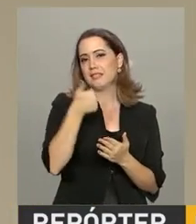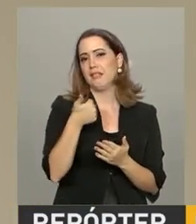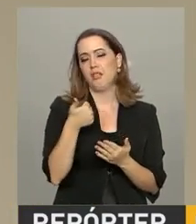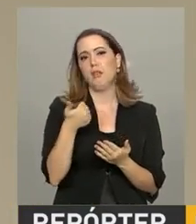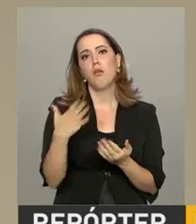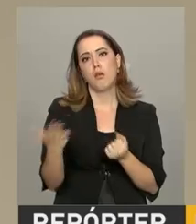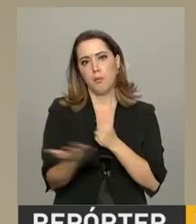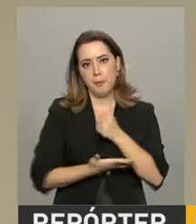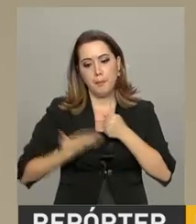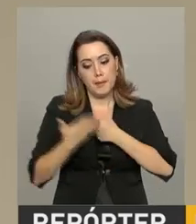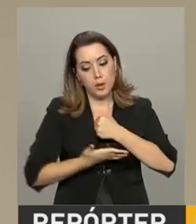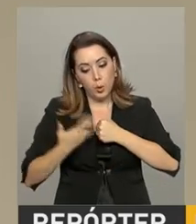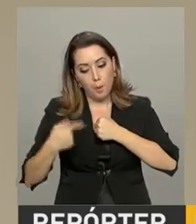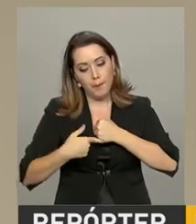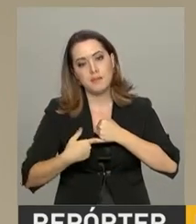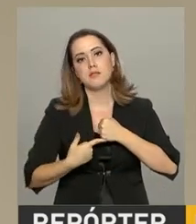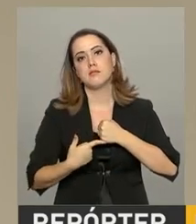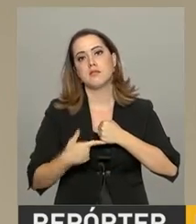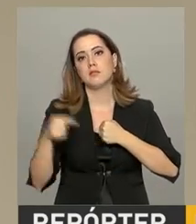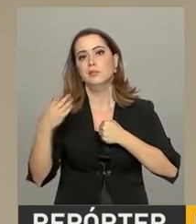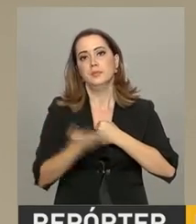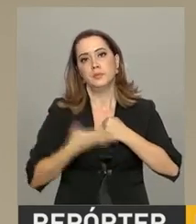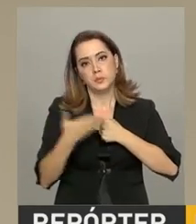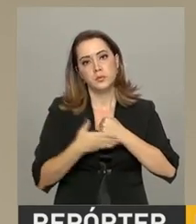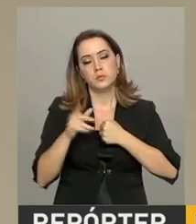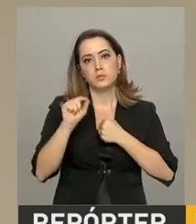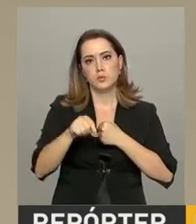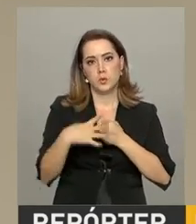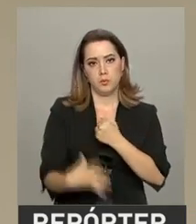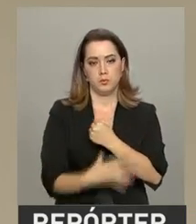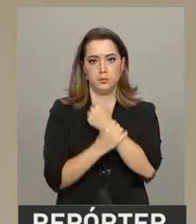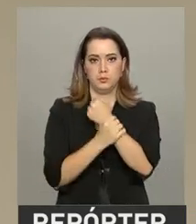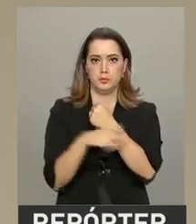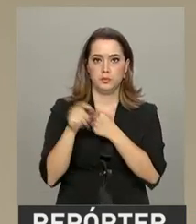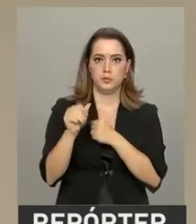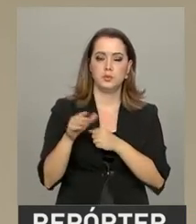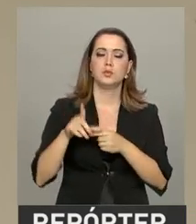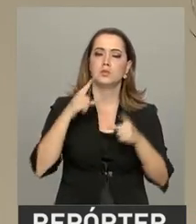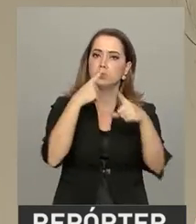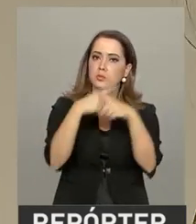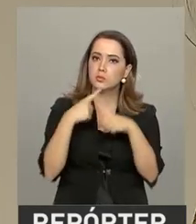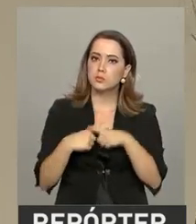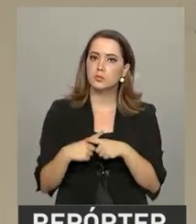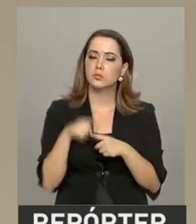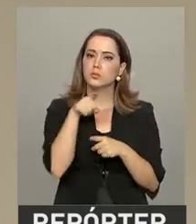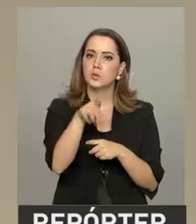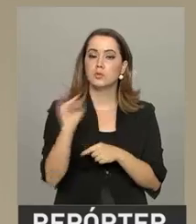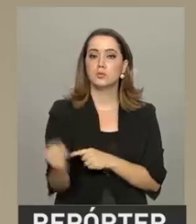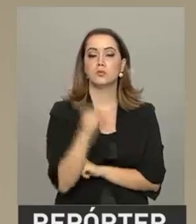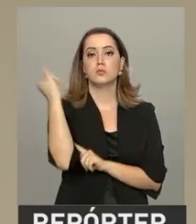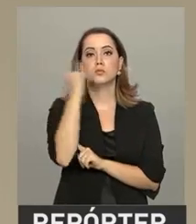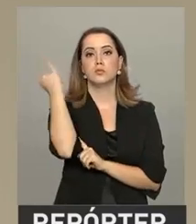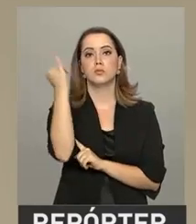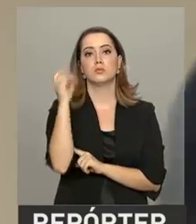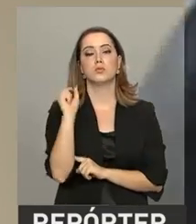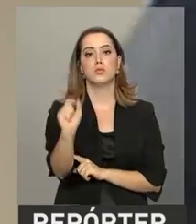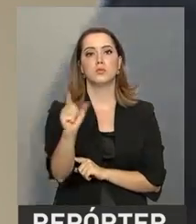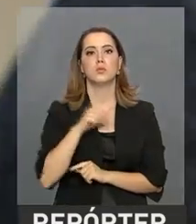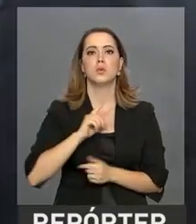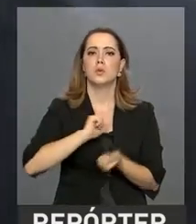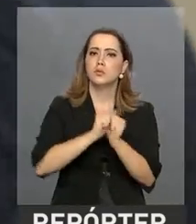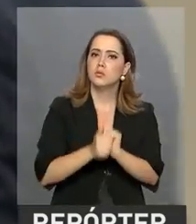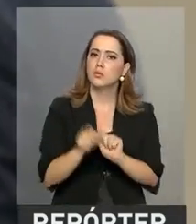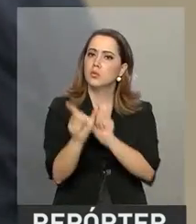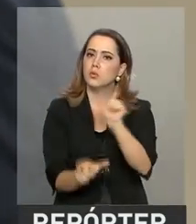porque atleta precisa da base de de uma segurança para poder competir acho que isso é fundamental na vida de um atleta né